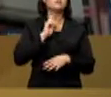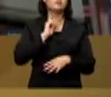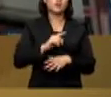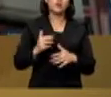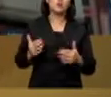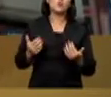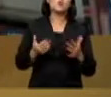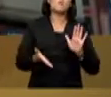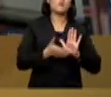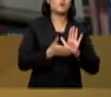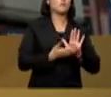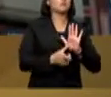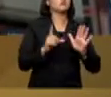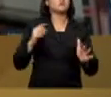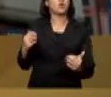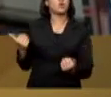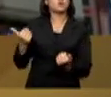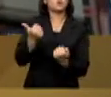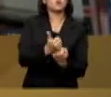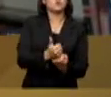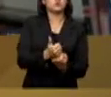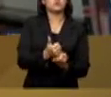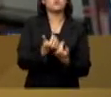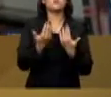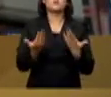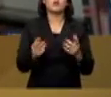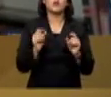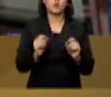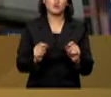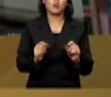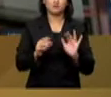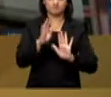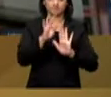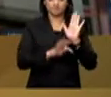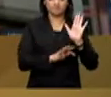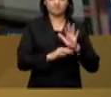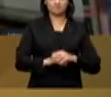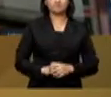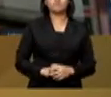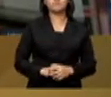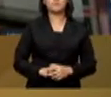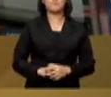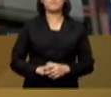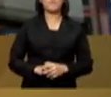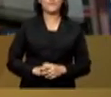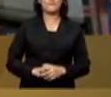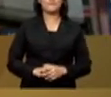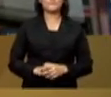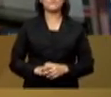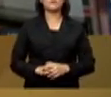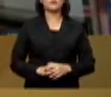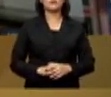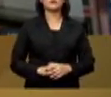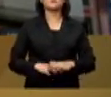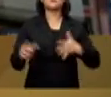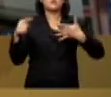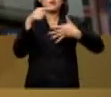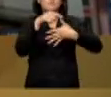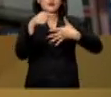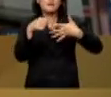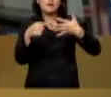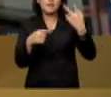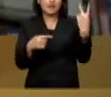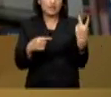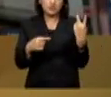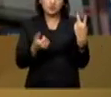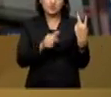que fizeram, fica do ponto de vista analítico da seguinte forma. Quanto aos pontos comuns em ambas as ações